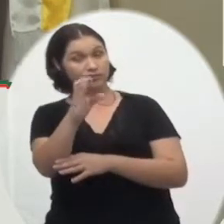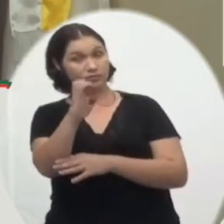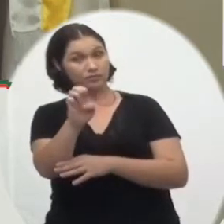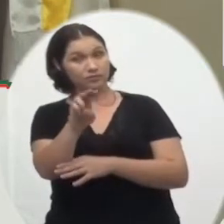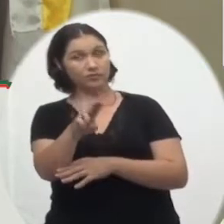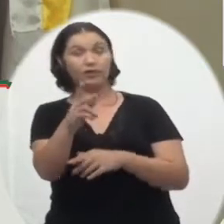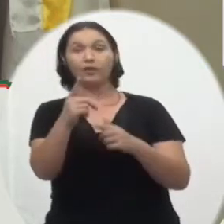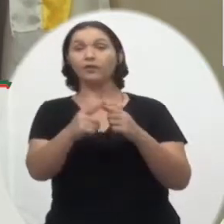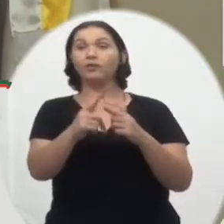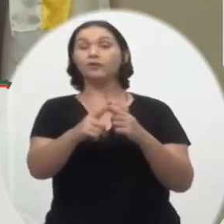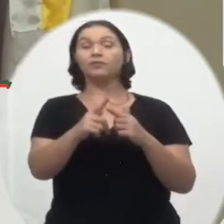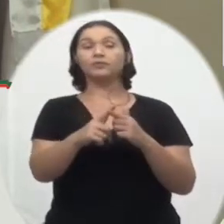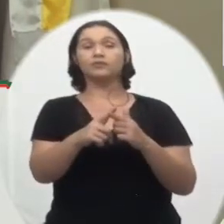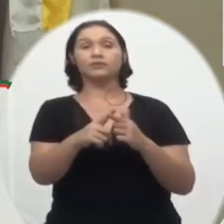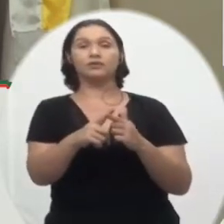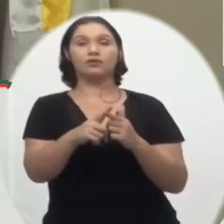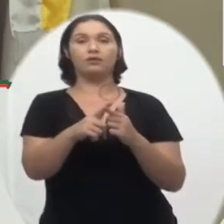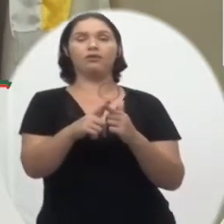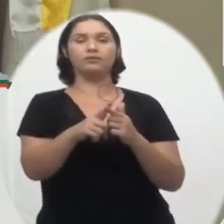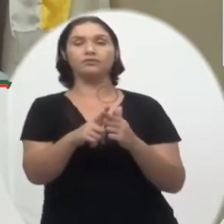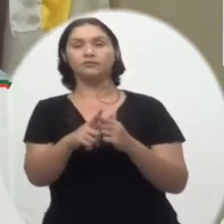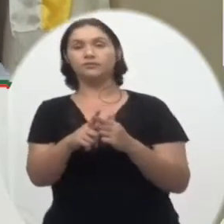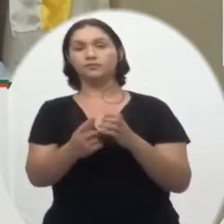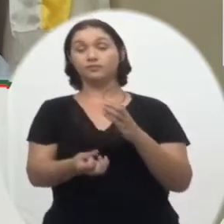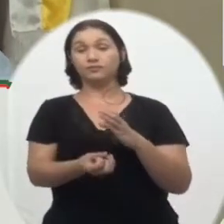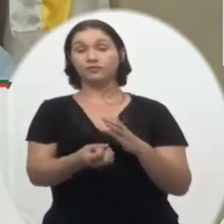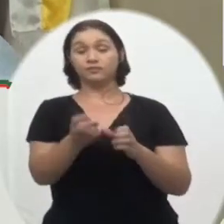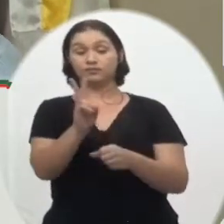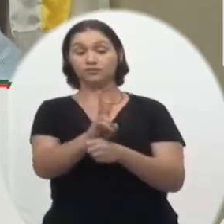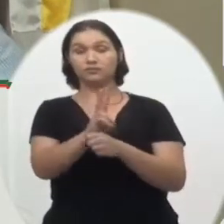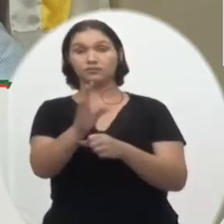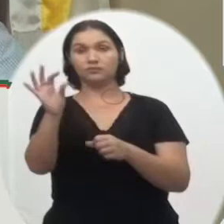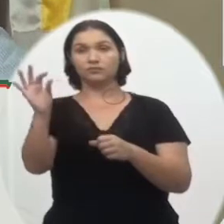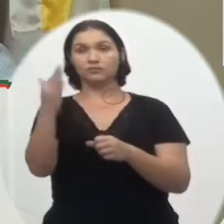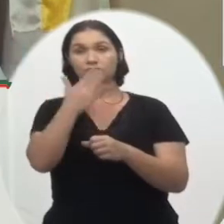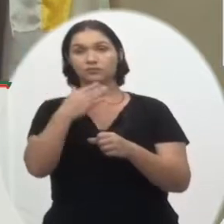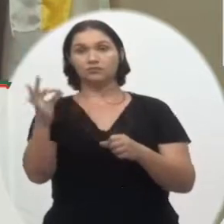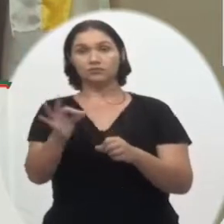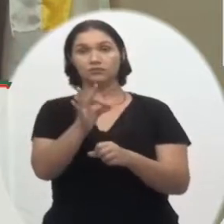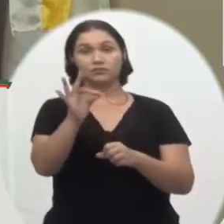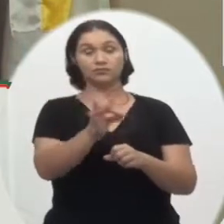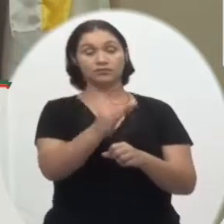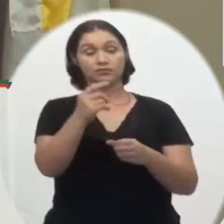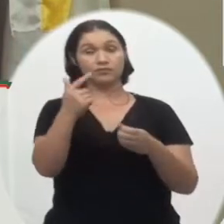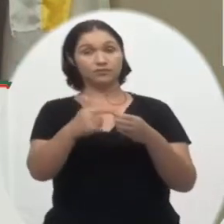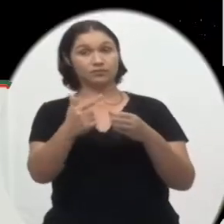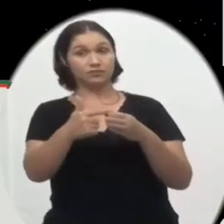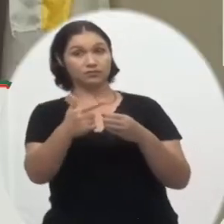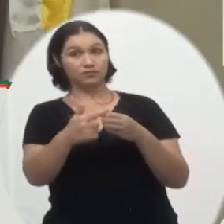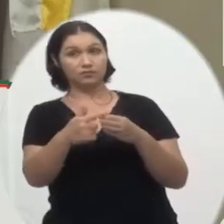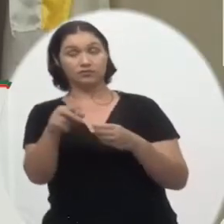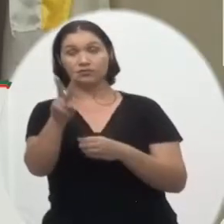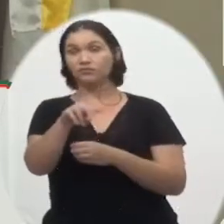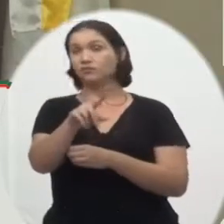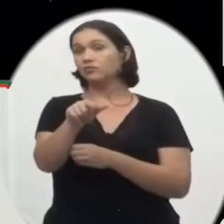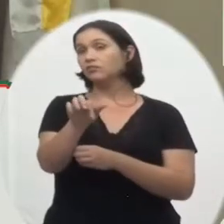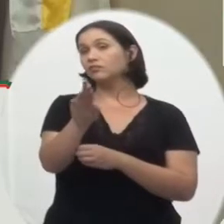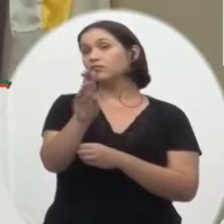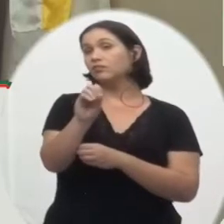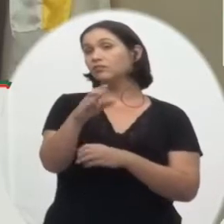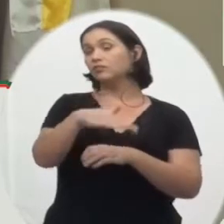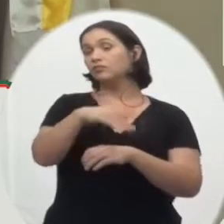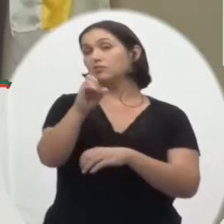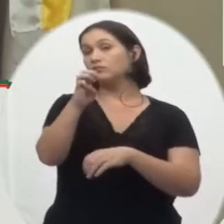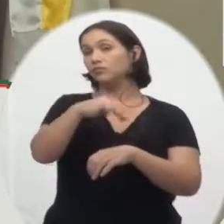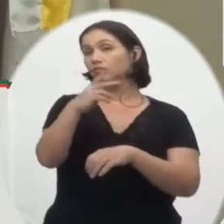Em Curitiba, a cidade lançou o projeto Jardins de Mel, que legalizou essa situação. Mais um